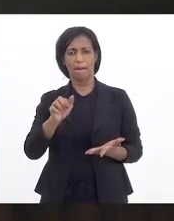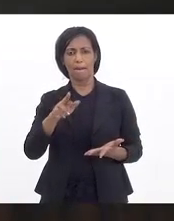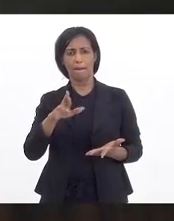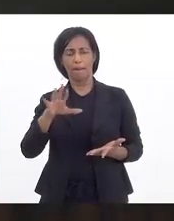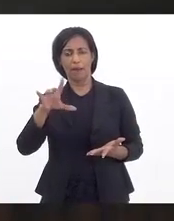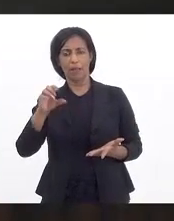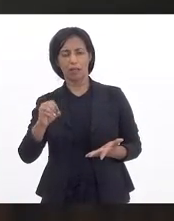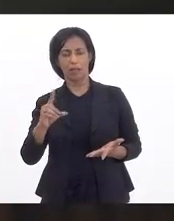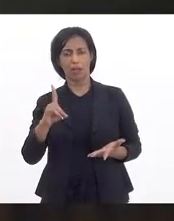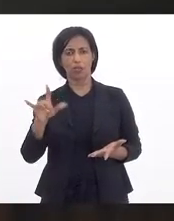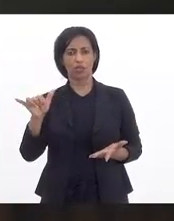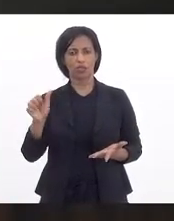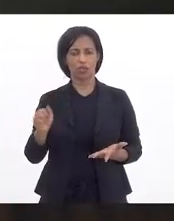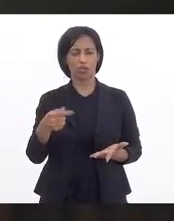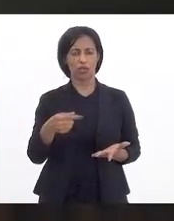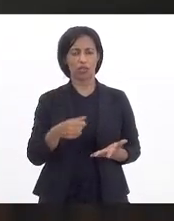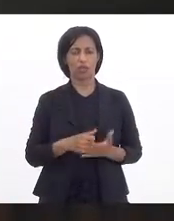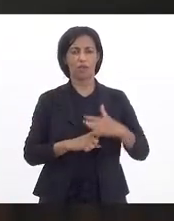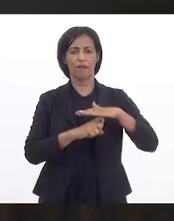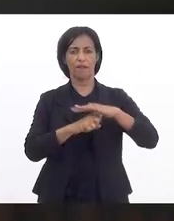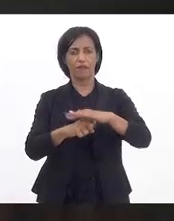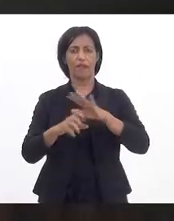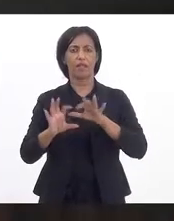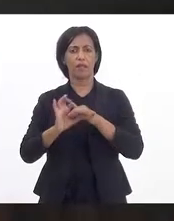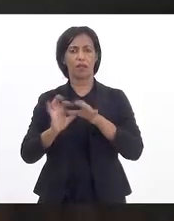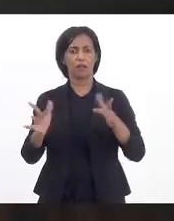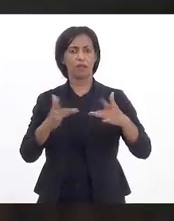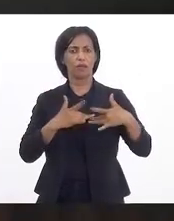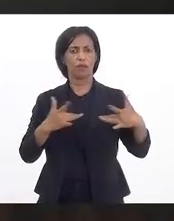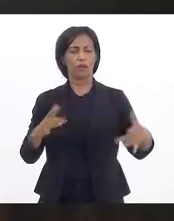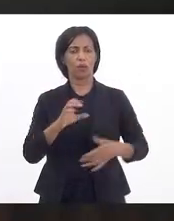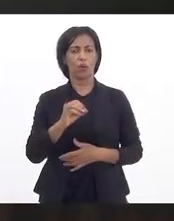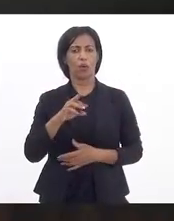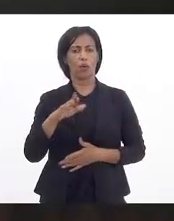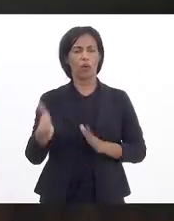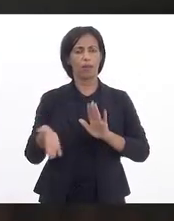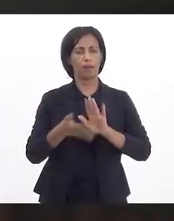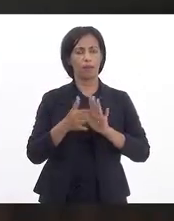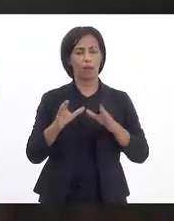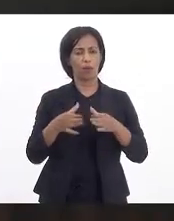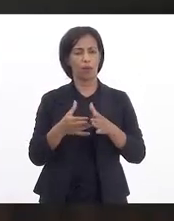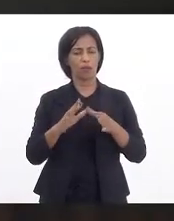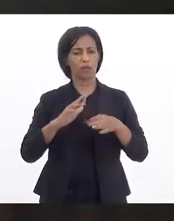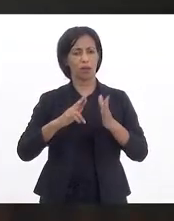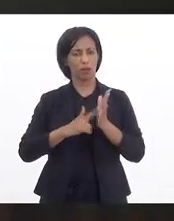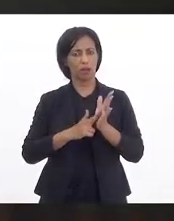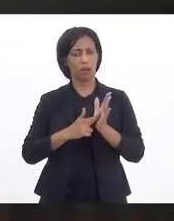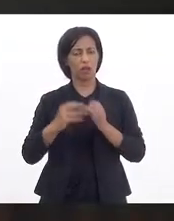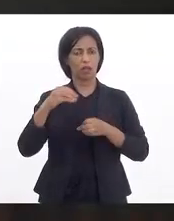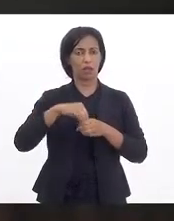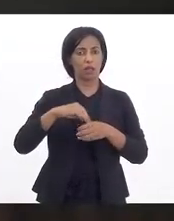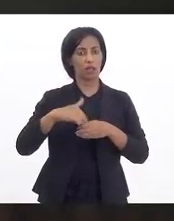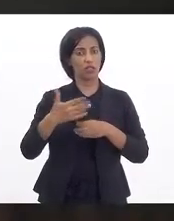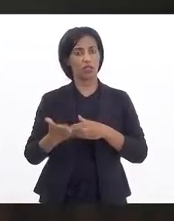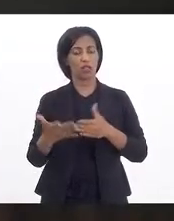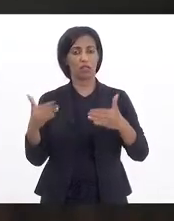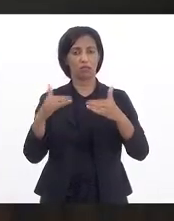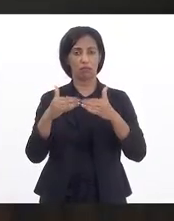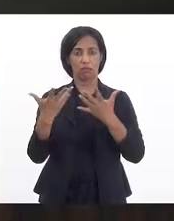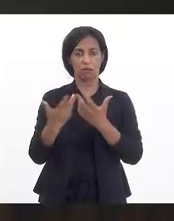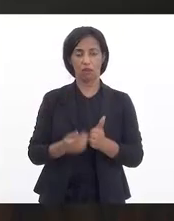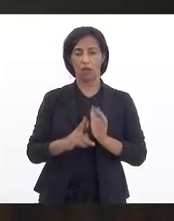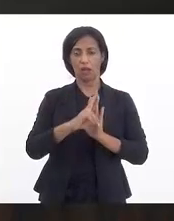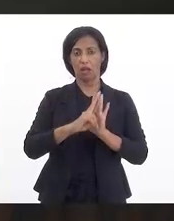Marcelo Dias feira livre e solidária de Cordeiro parecer da comissão de normas internas e proposições externas favorável